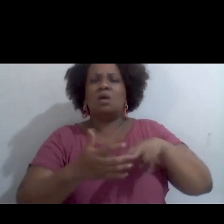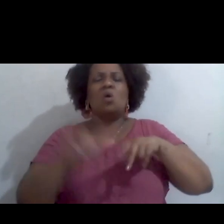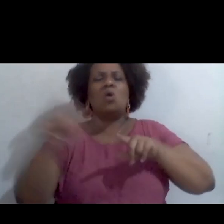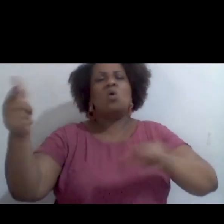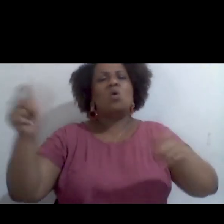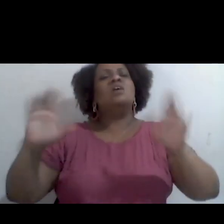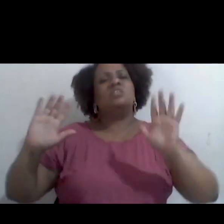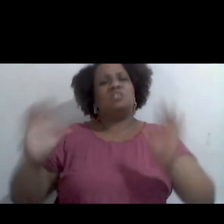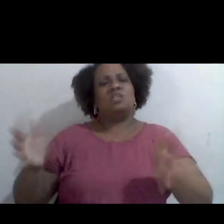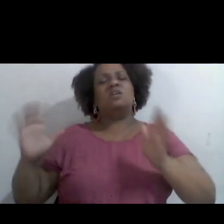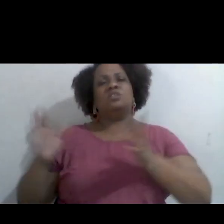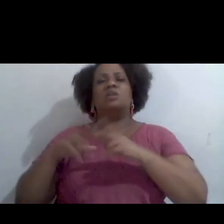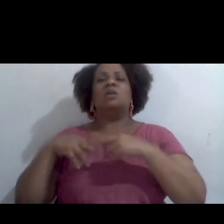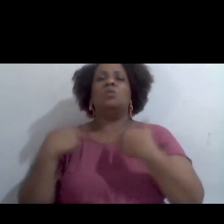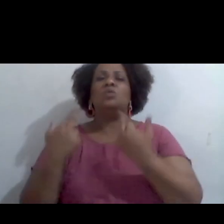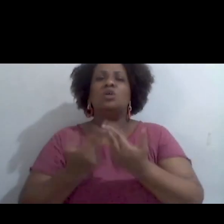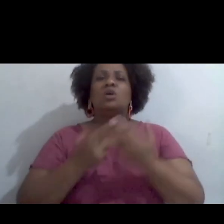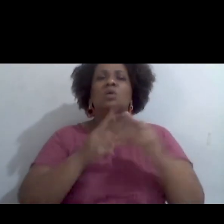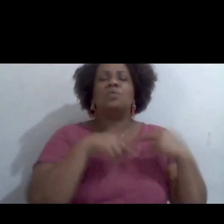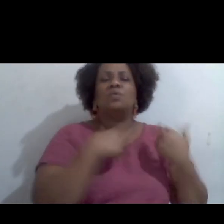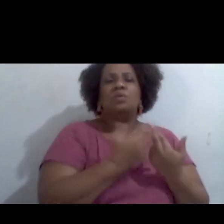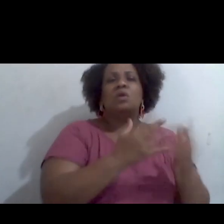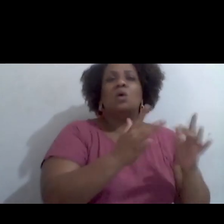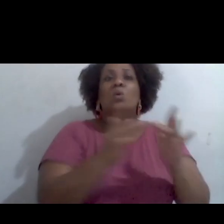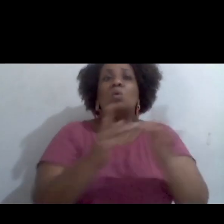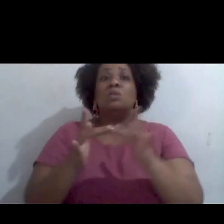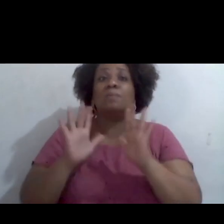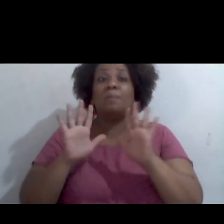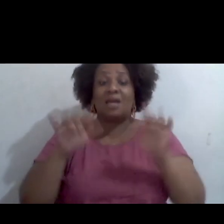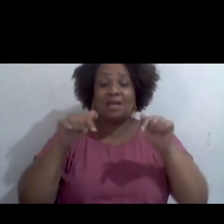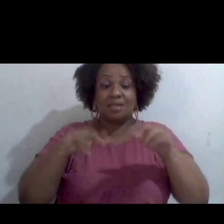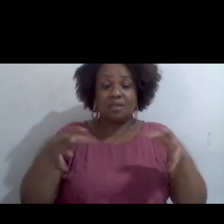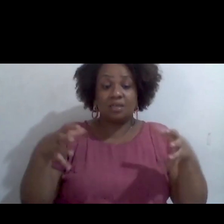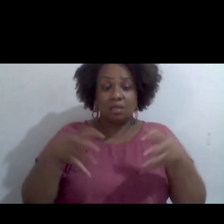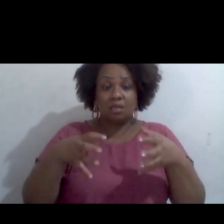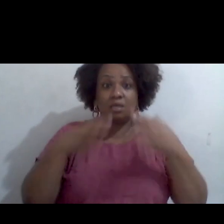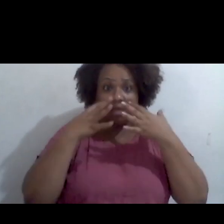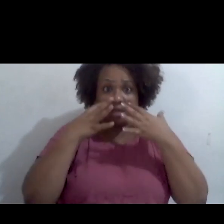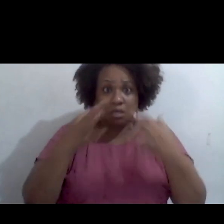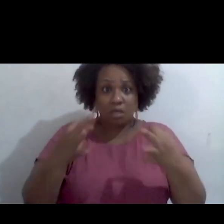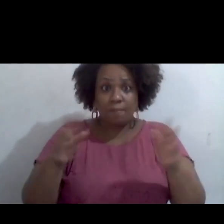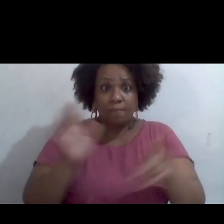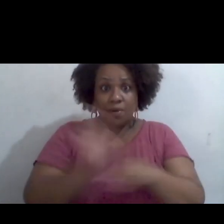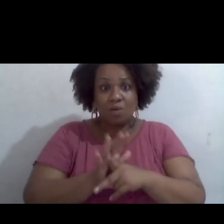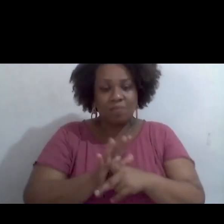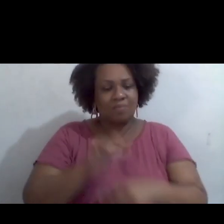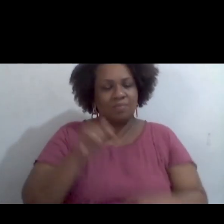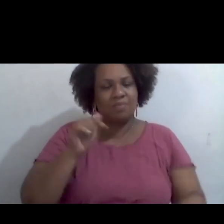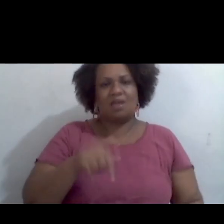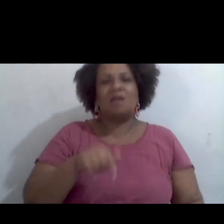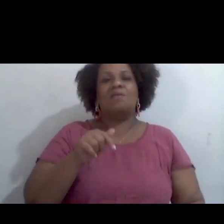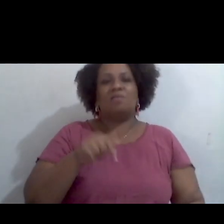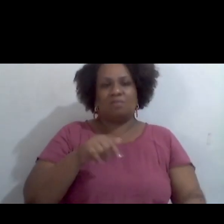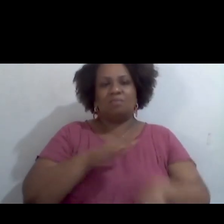tiveram em reuniões, já tiveram em eventos, mas essa escuta setorial especificamente está acontecendo neste momento, pós o